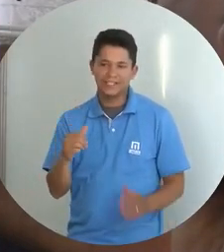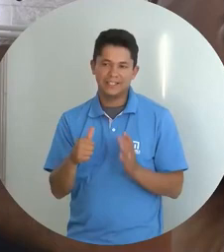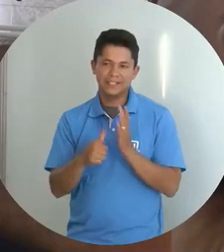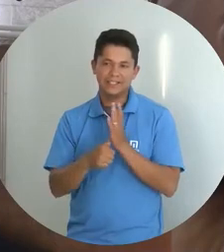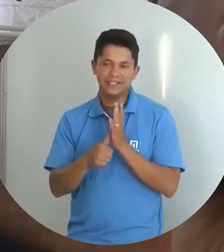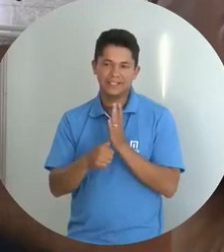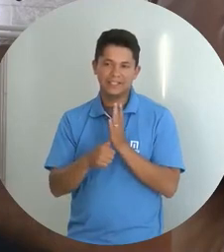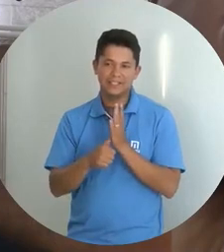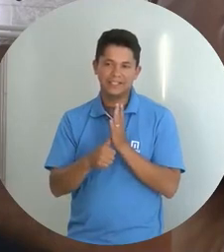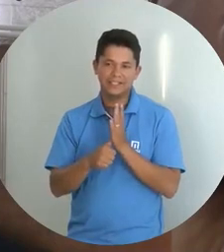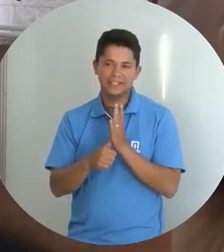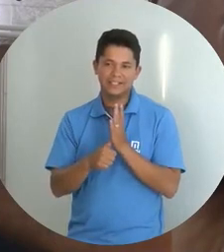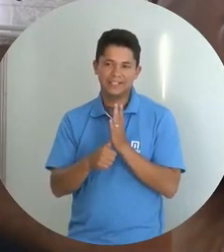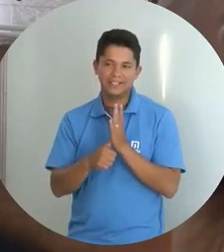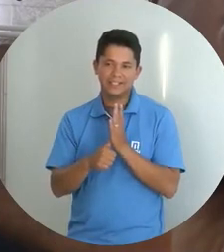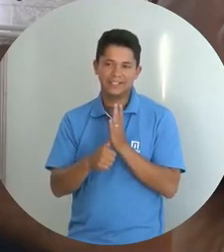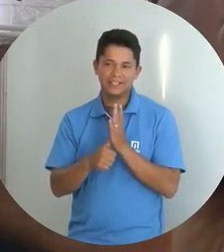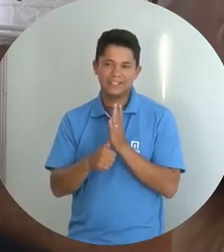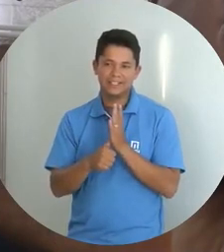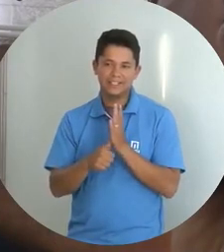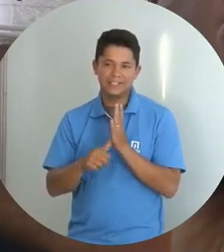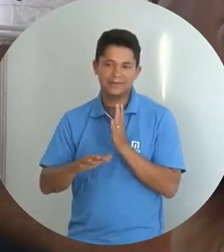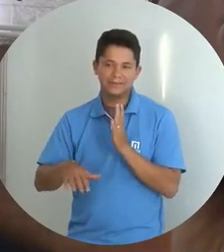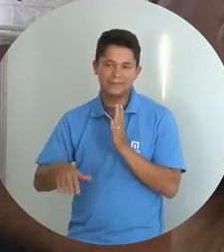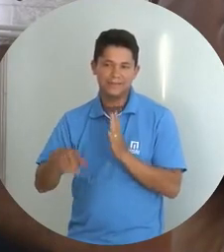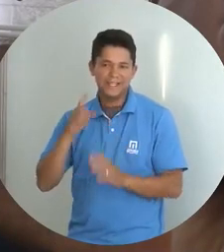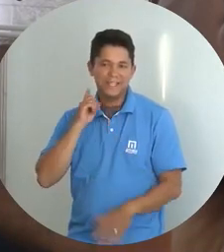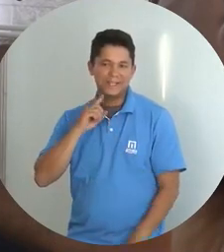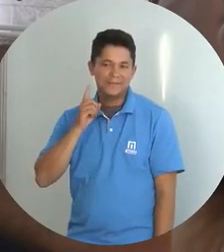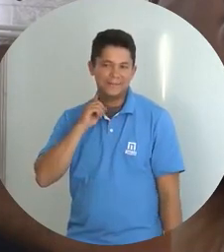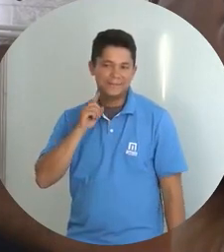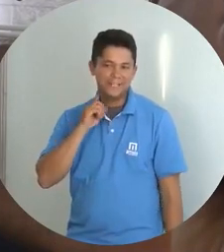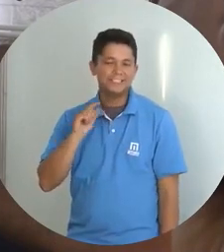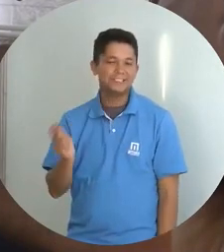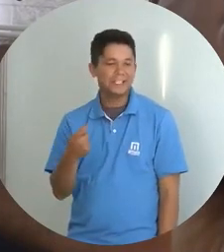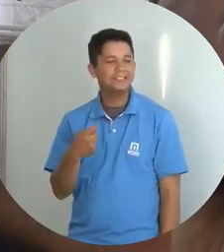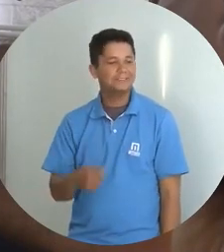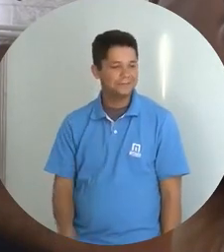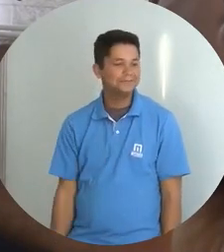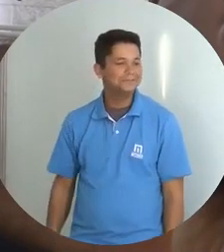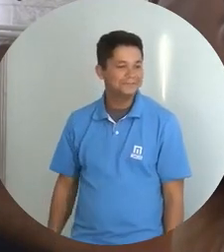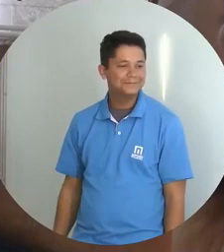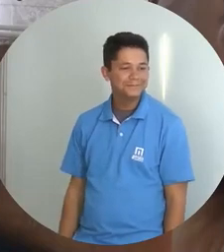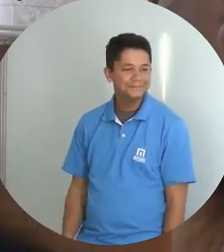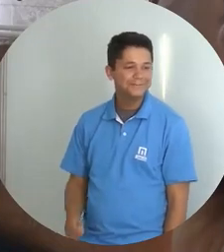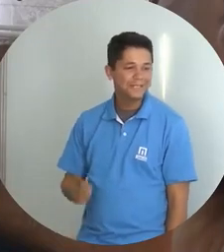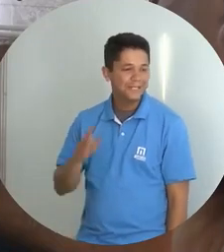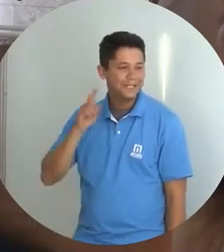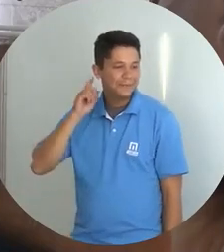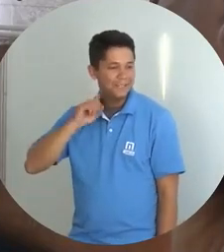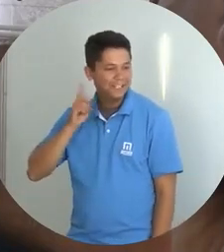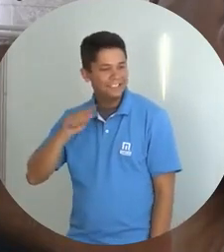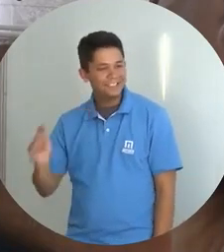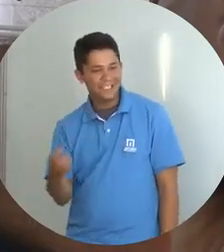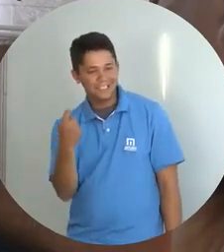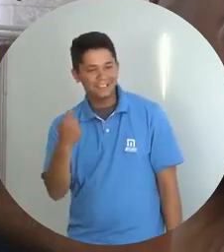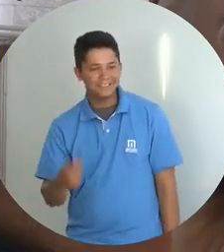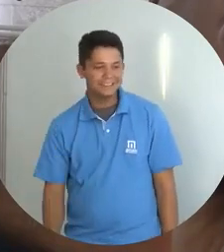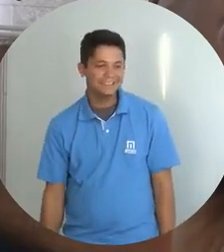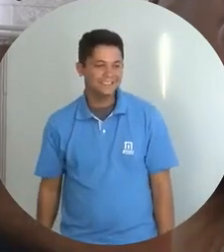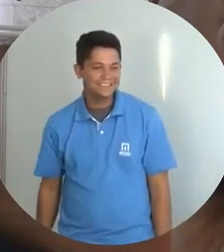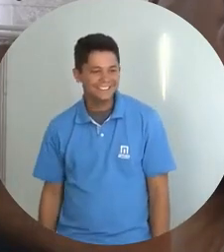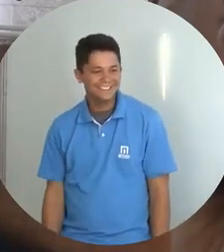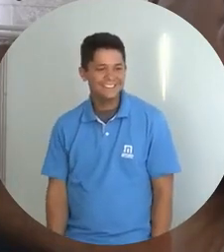descia, estava dentro do terreno, blocos existentes das fundações anteriores que